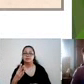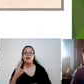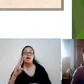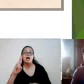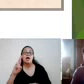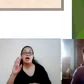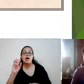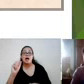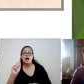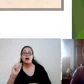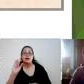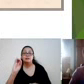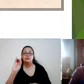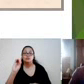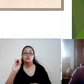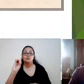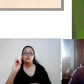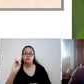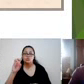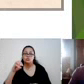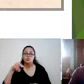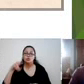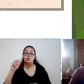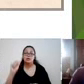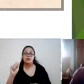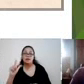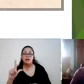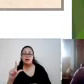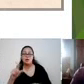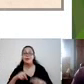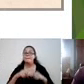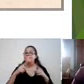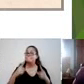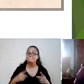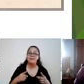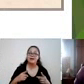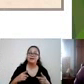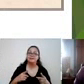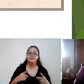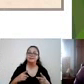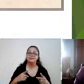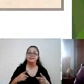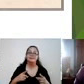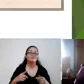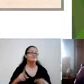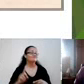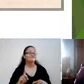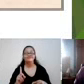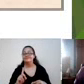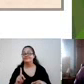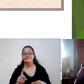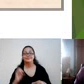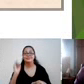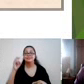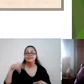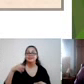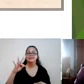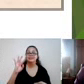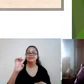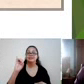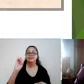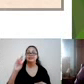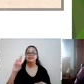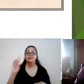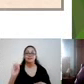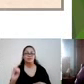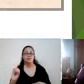mas não é inteiro. Percebem? Então, a gente sempre observa aqui, ó, qual que é o